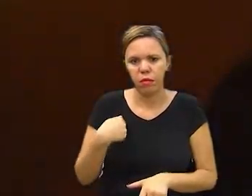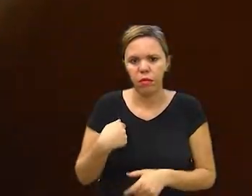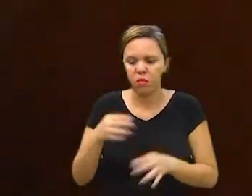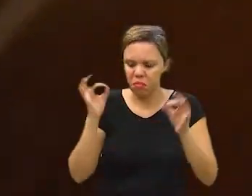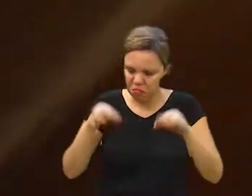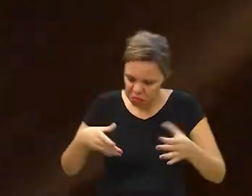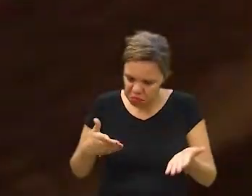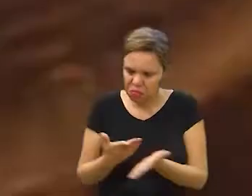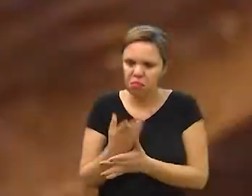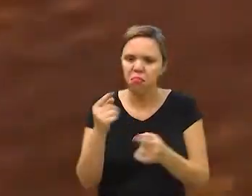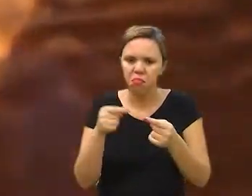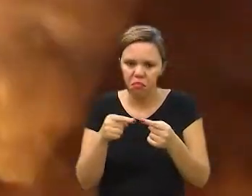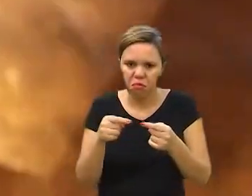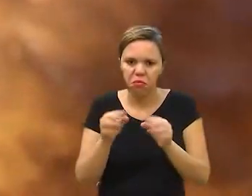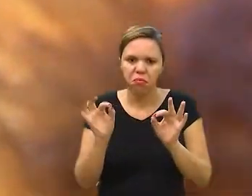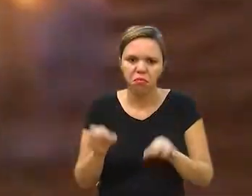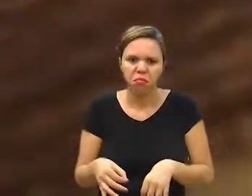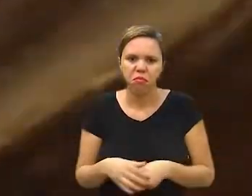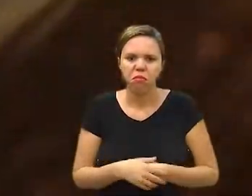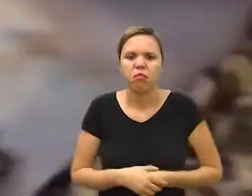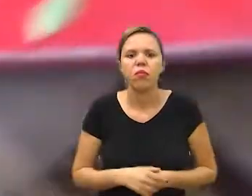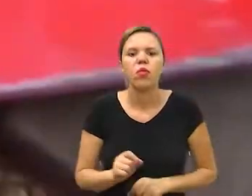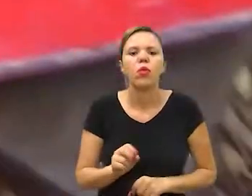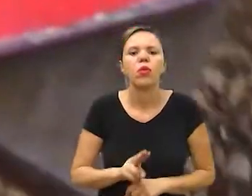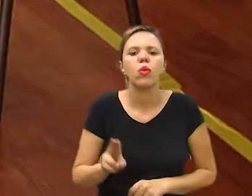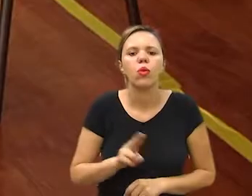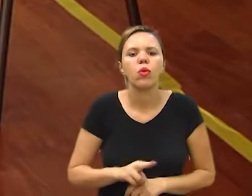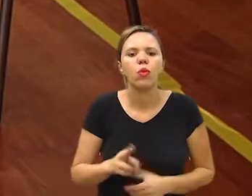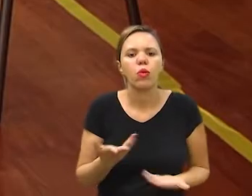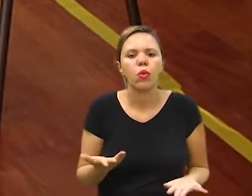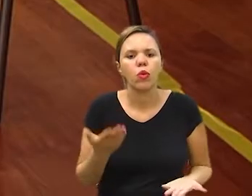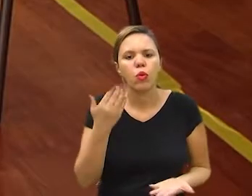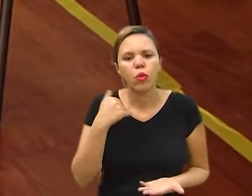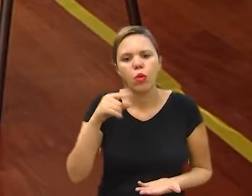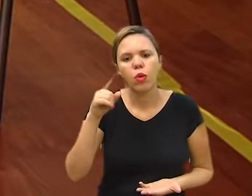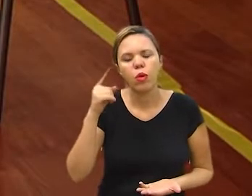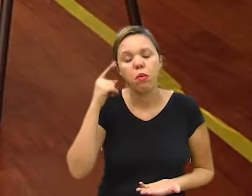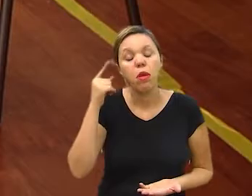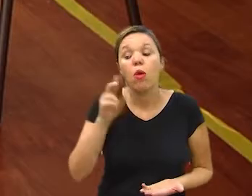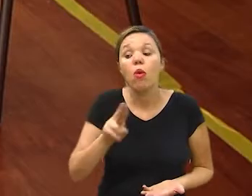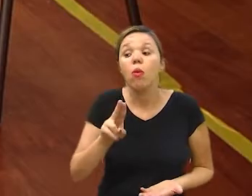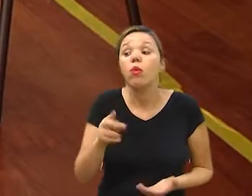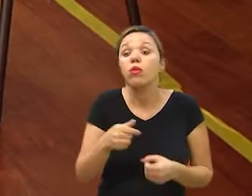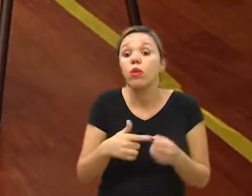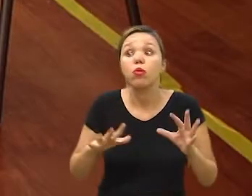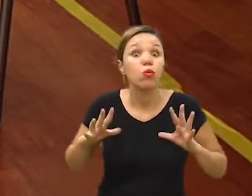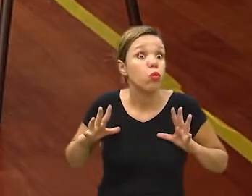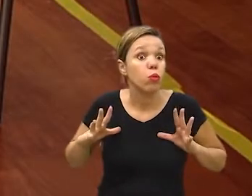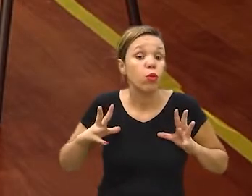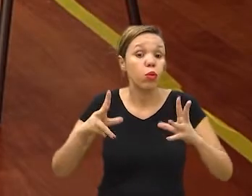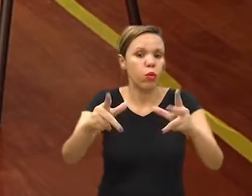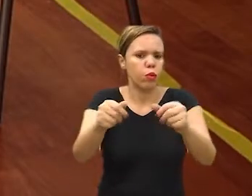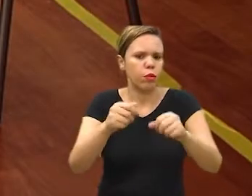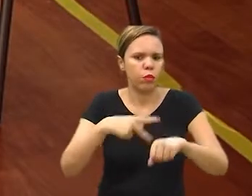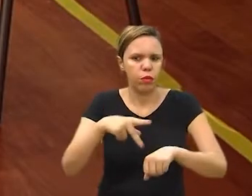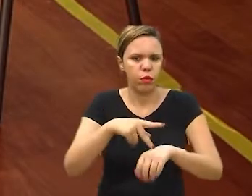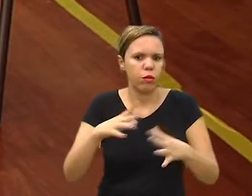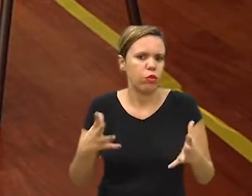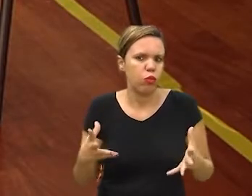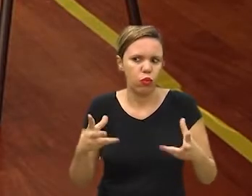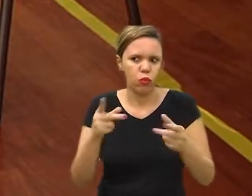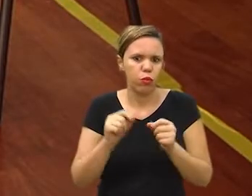muito certo, muito certo. Quem dá um ambiente para criar. O Google hoje, né? Uma ferramenta que vai